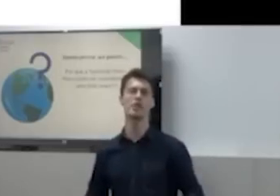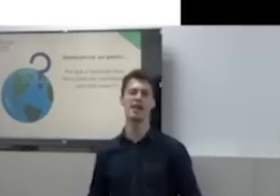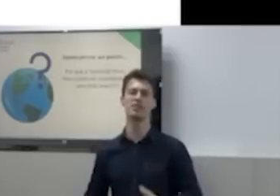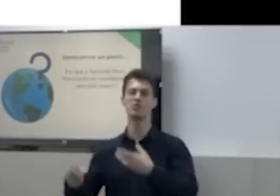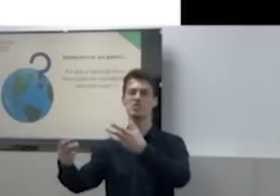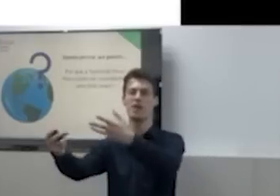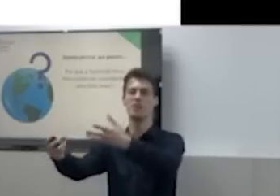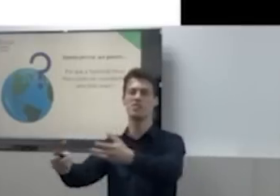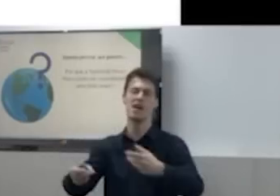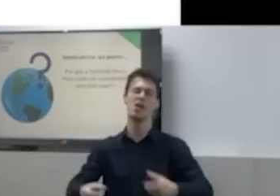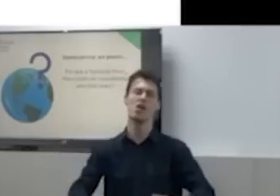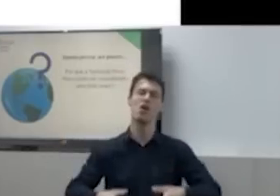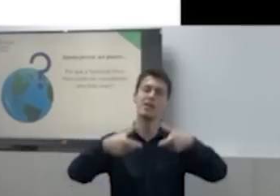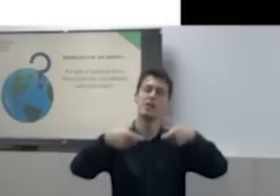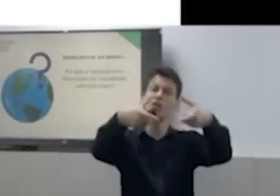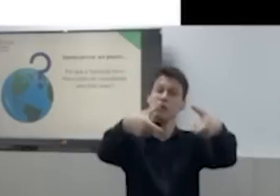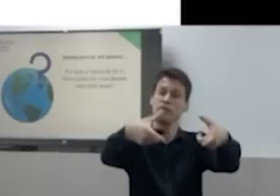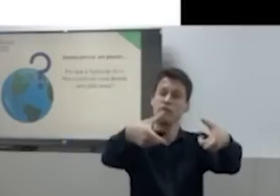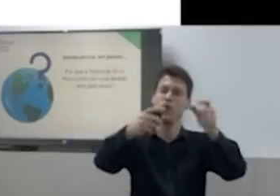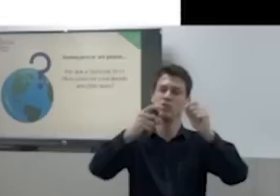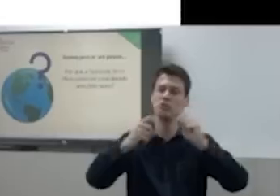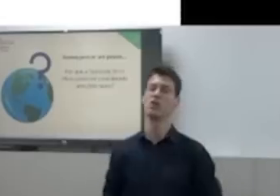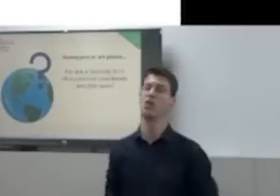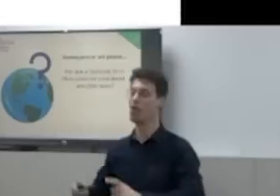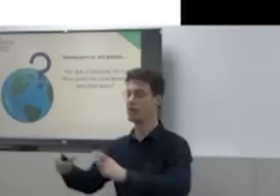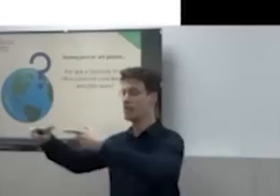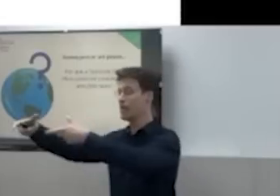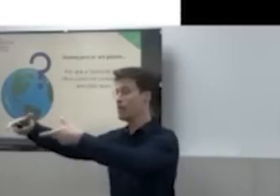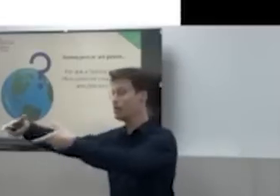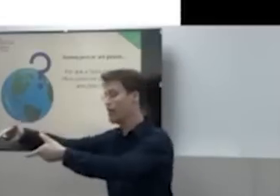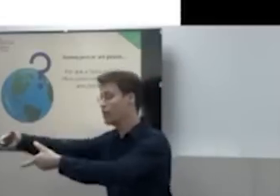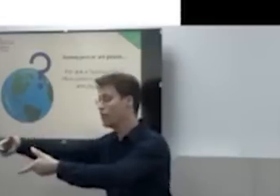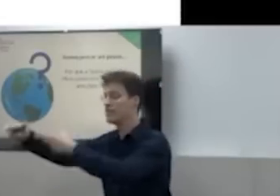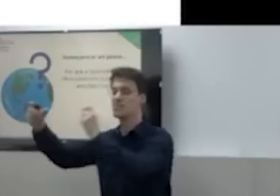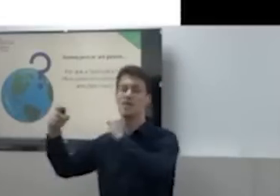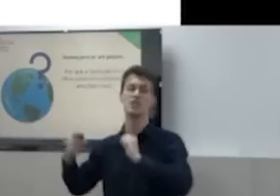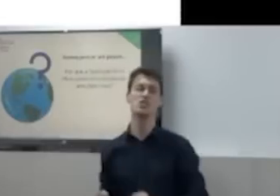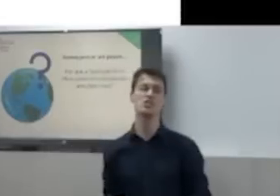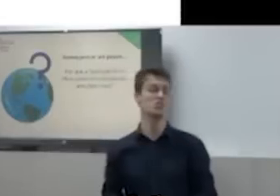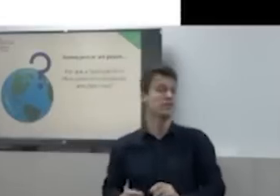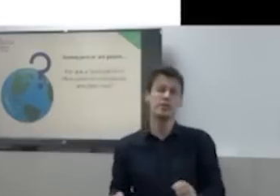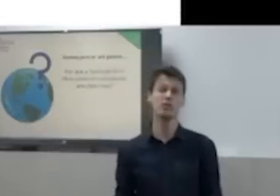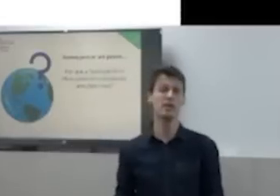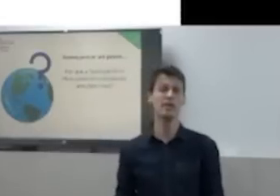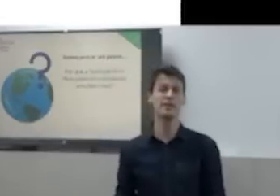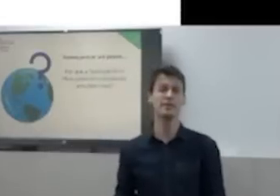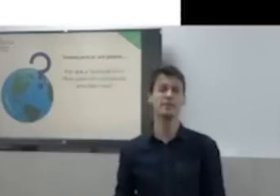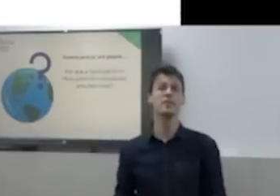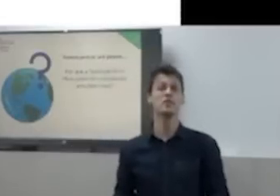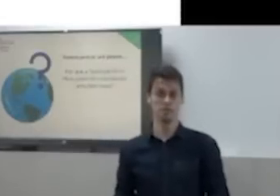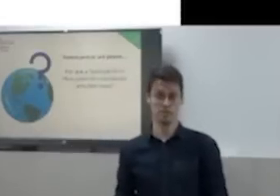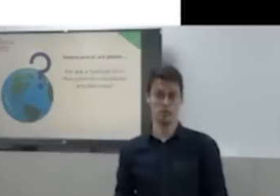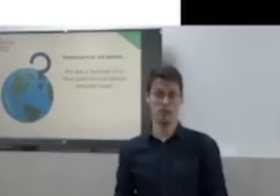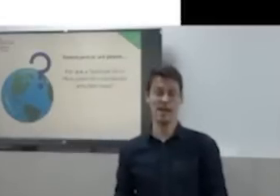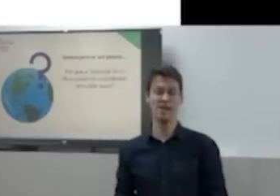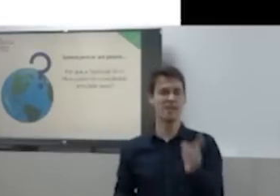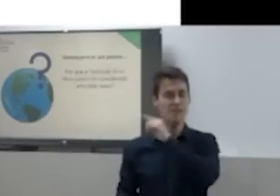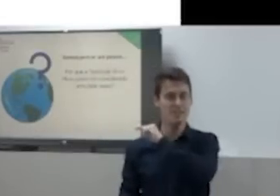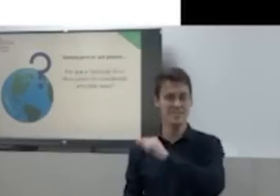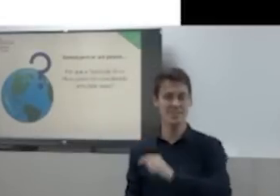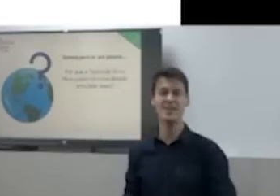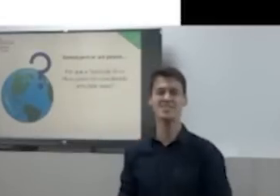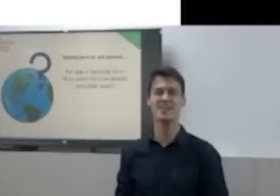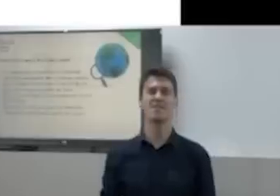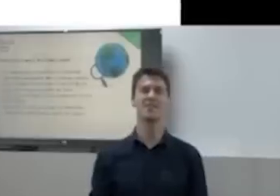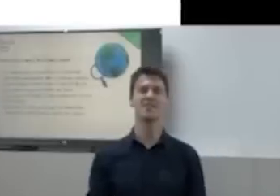tenho dados concretos para mostrar. Olha, eu tenho uma foto, olha, eu tenho esse registro. Não tem nada.